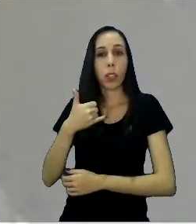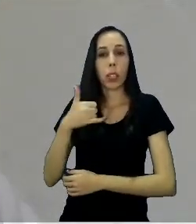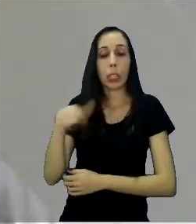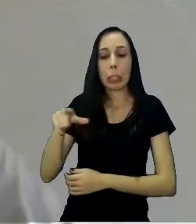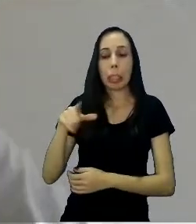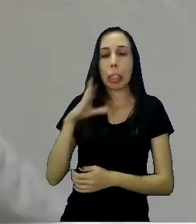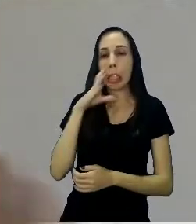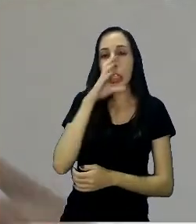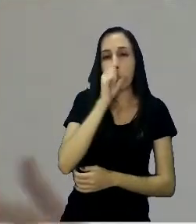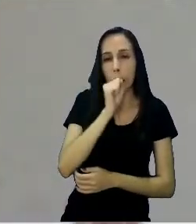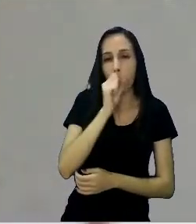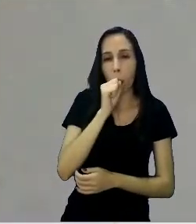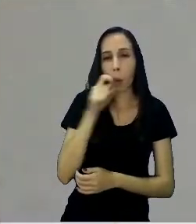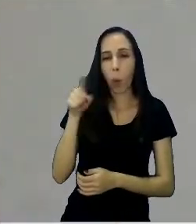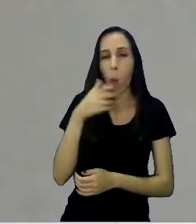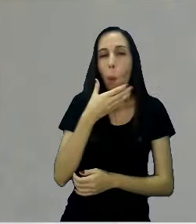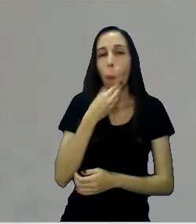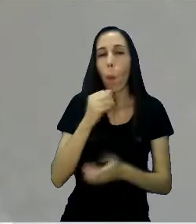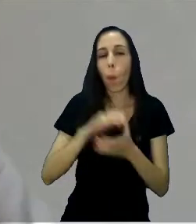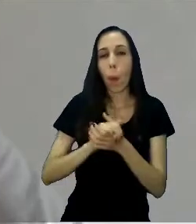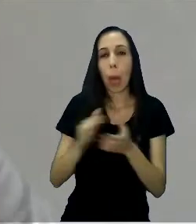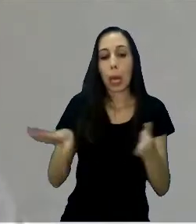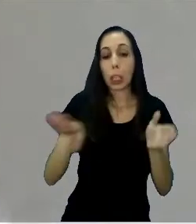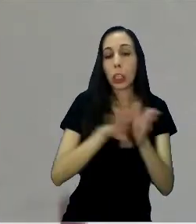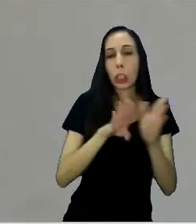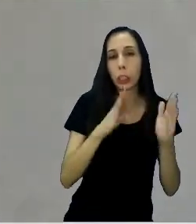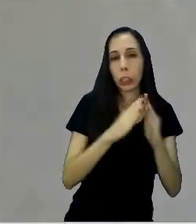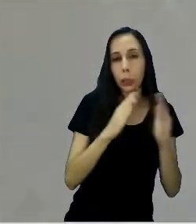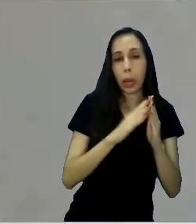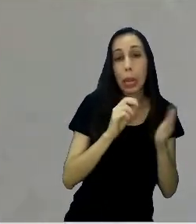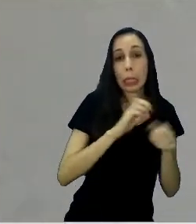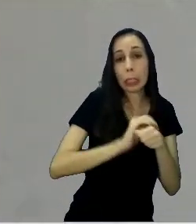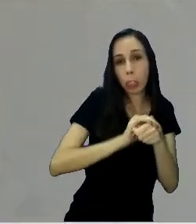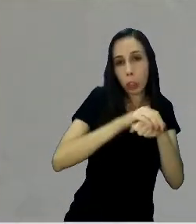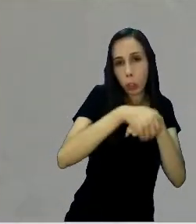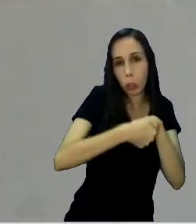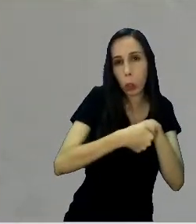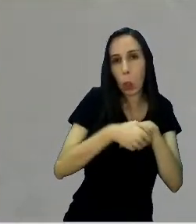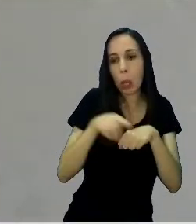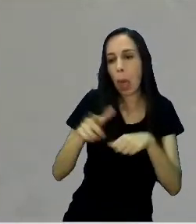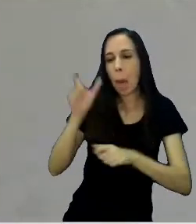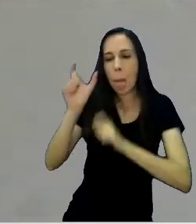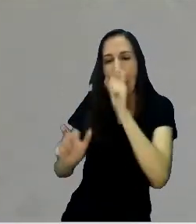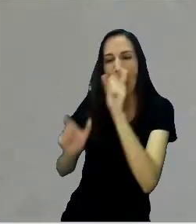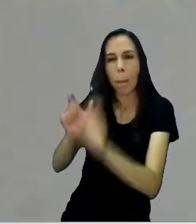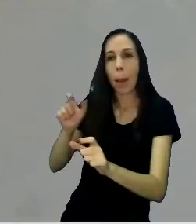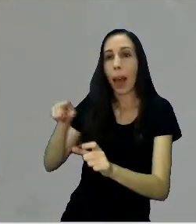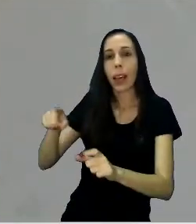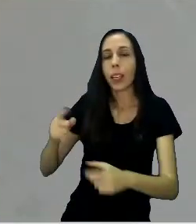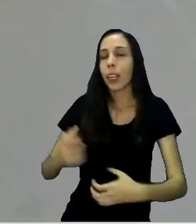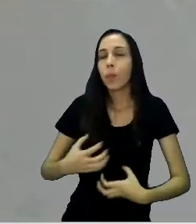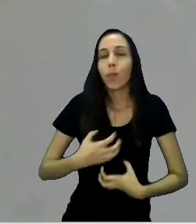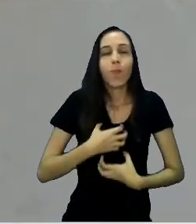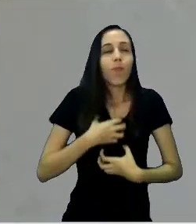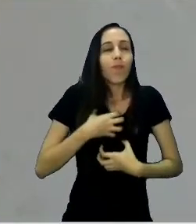chegou em casa todo cheio de razão, humilhando, e ela, cheia do